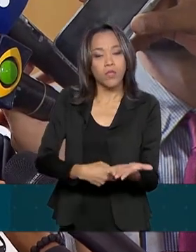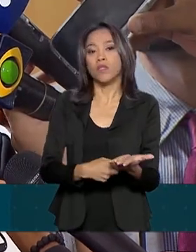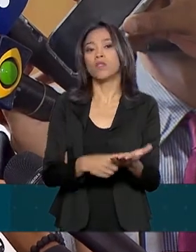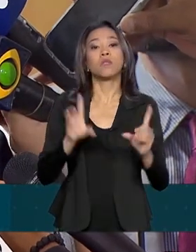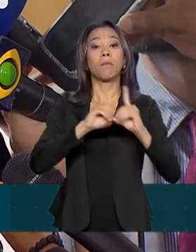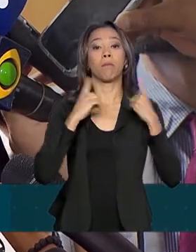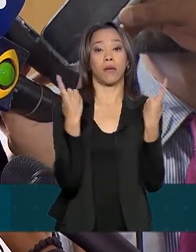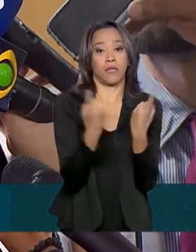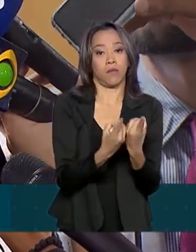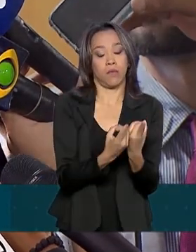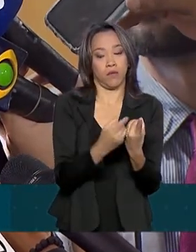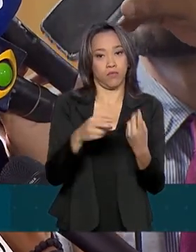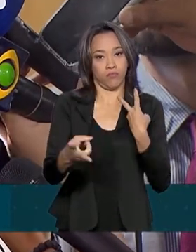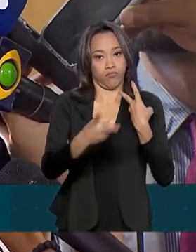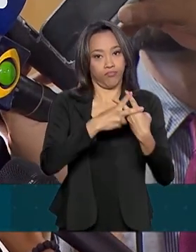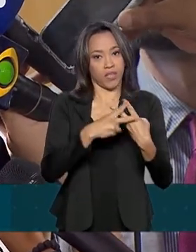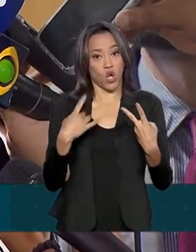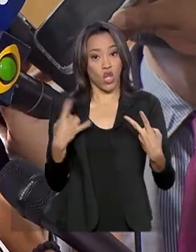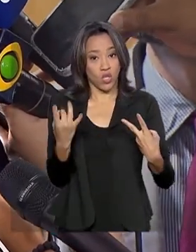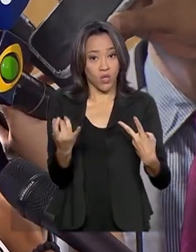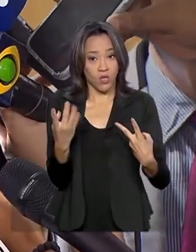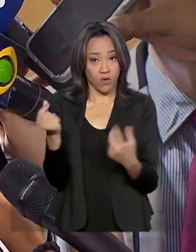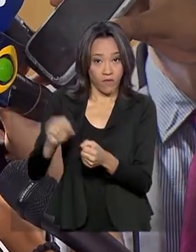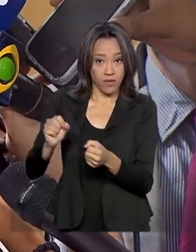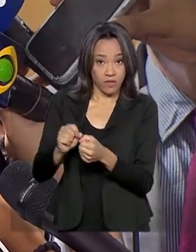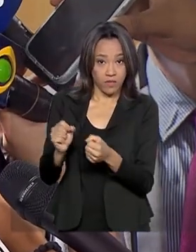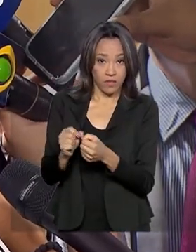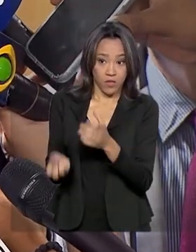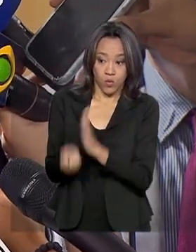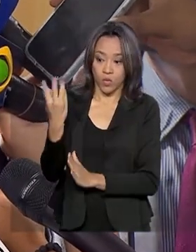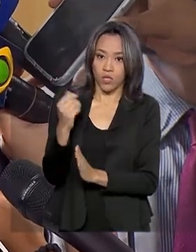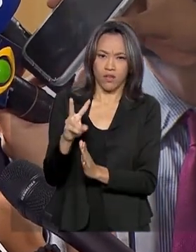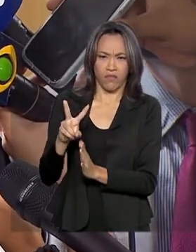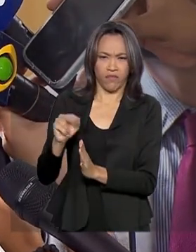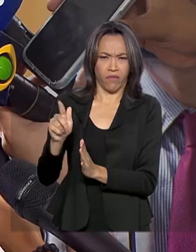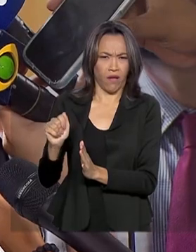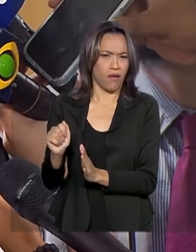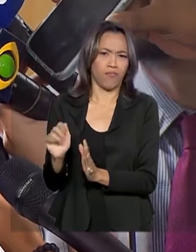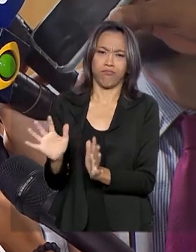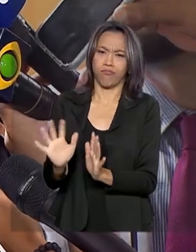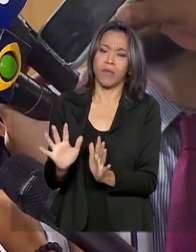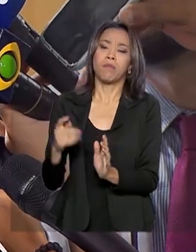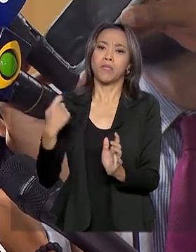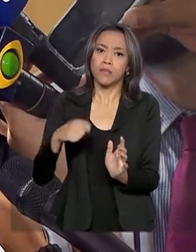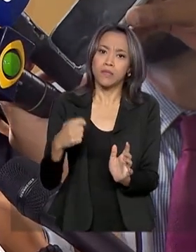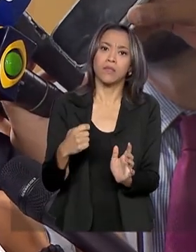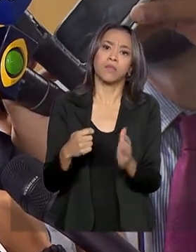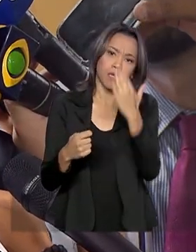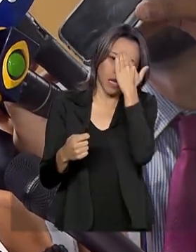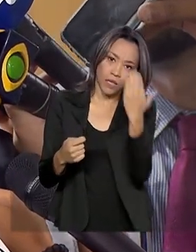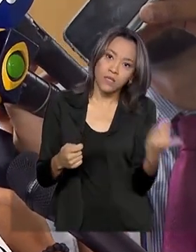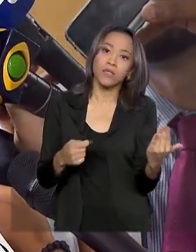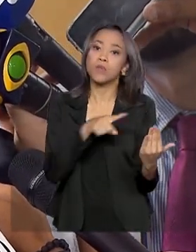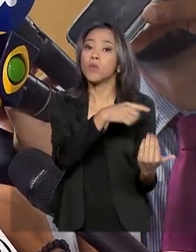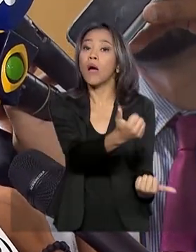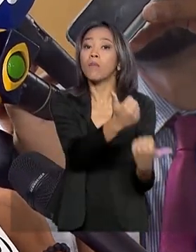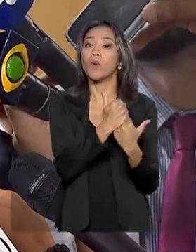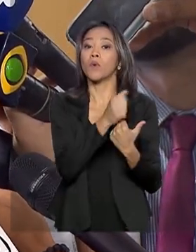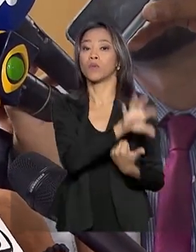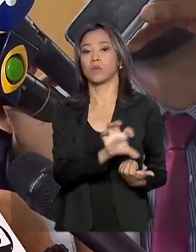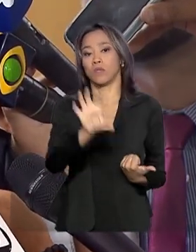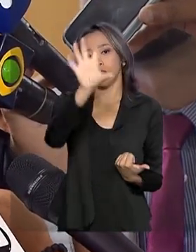nós não vamos conseguir fazer essas vagas sozinhos. Nós precisamos, no envolvimento, claro, e agradecemos muito o apoio dos estados.